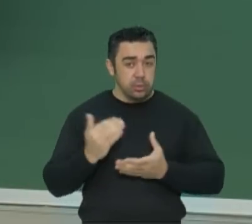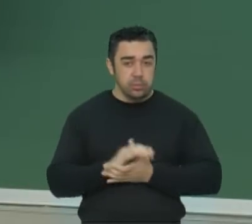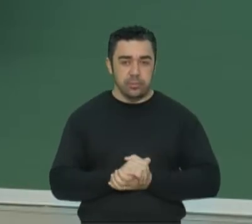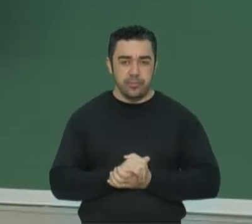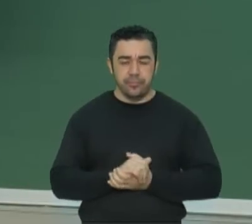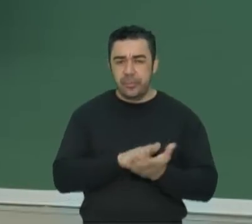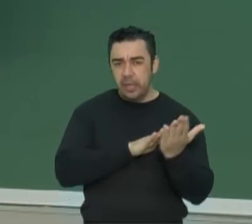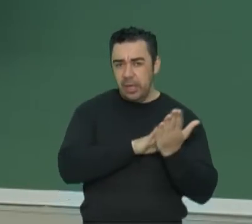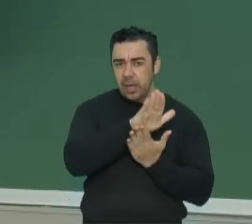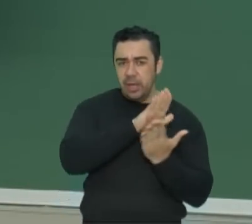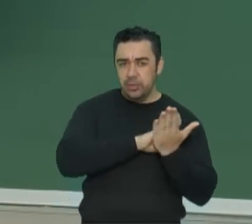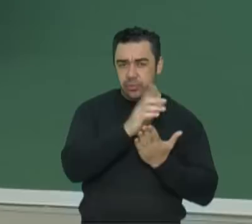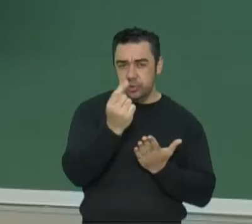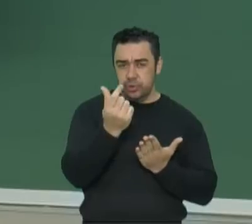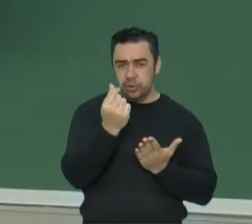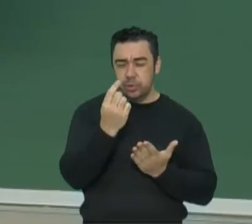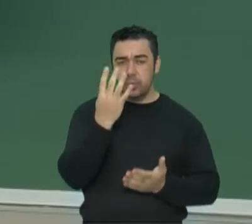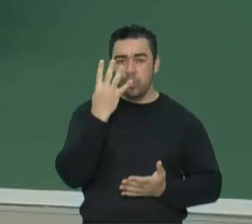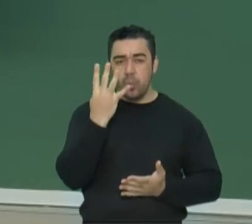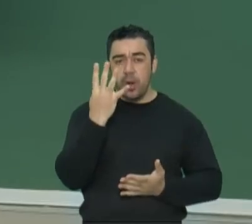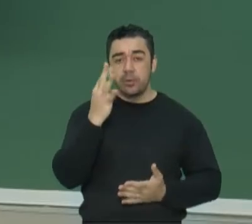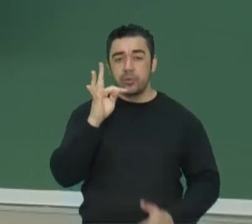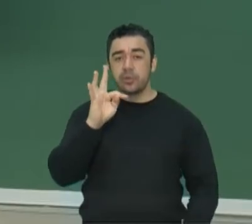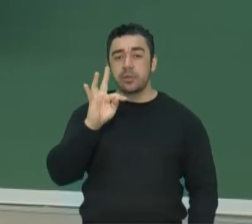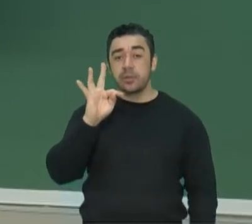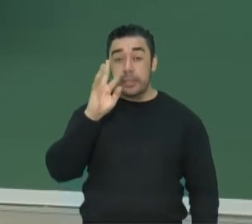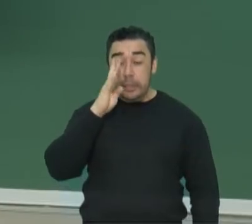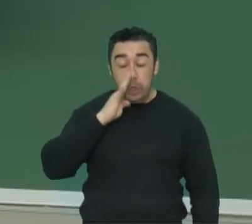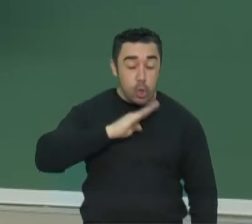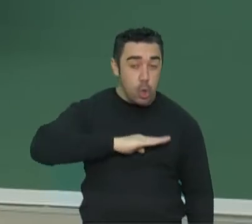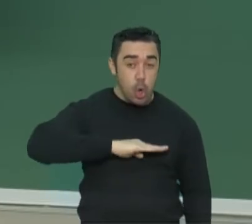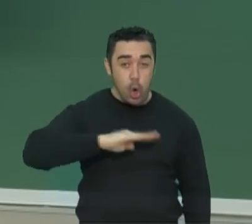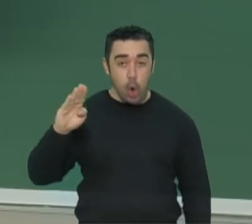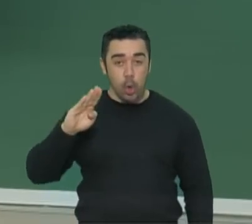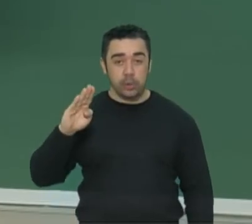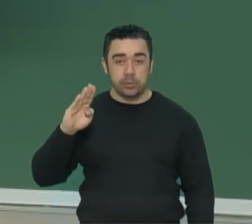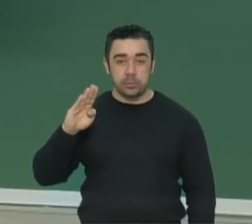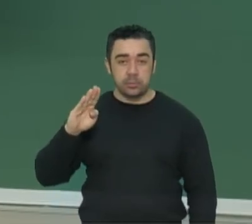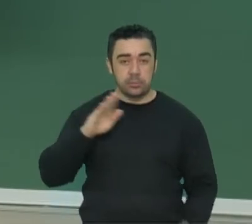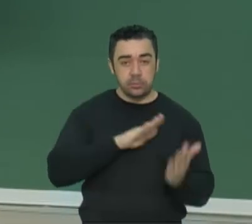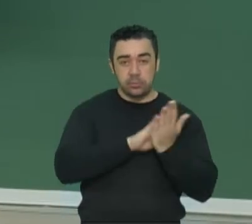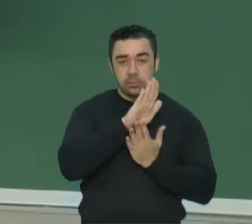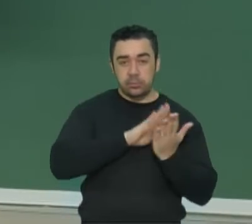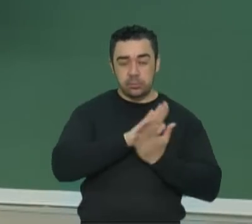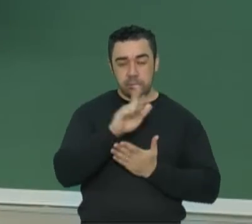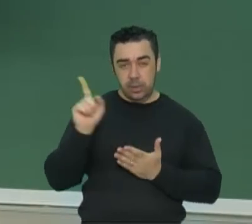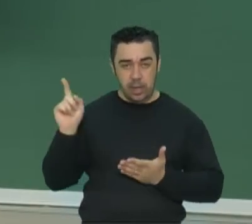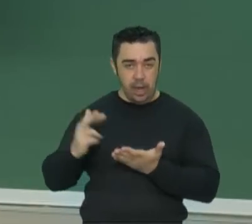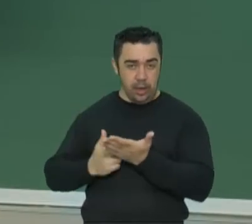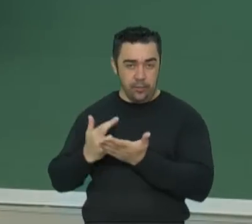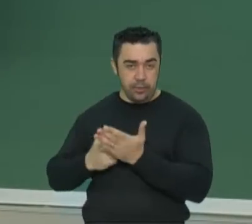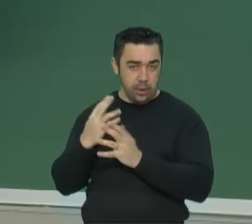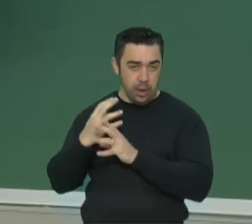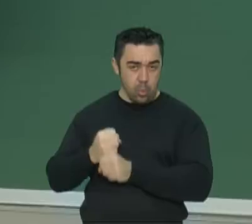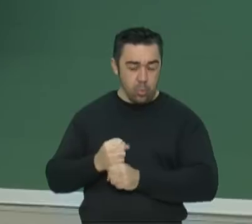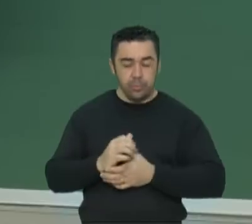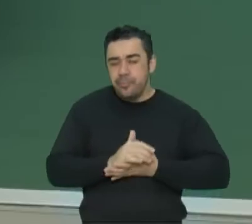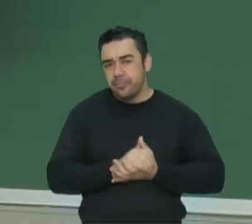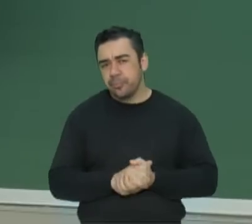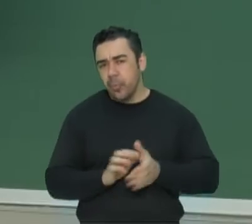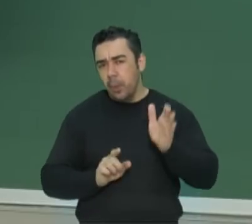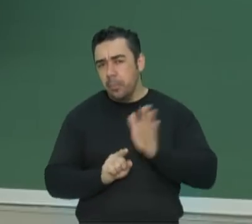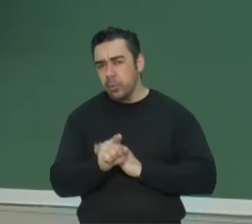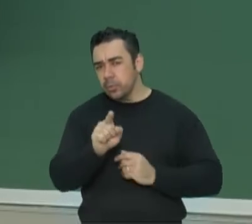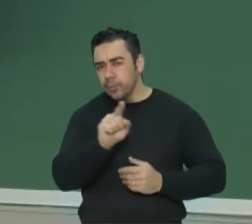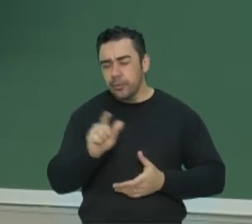Custo estimado em 4 trilhões e 100 bilhões de dólares, um cálculo feito pela revista Forbes. Pergunta para você, como